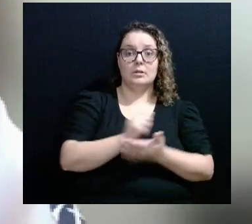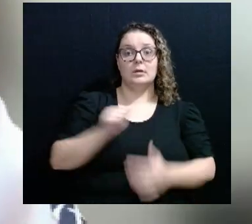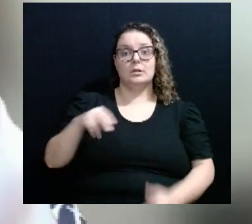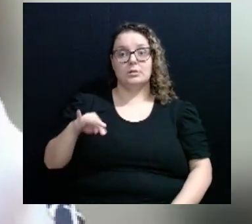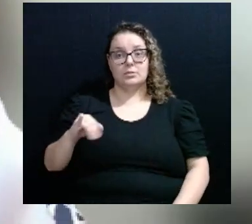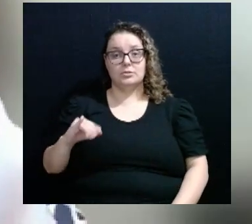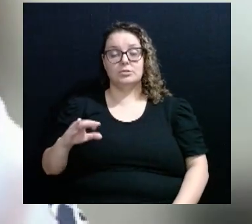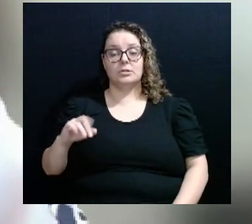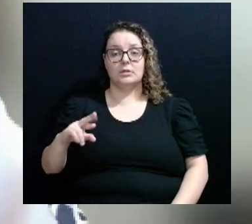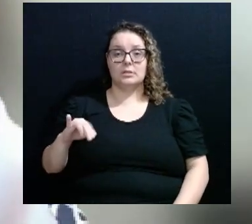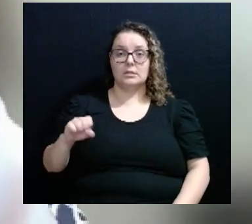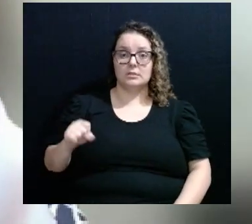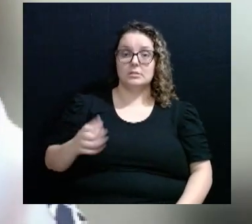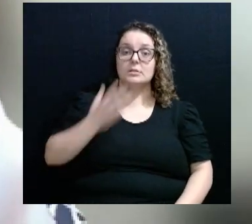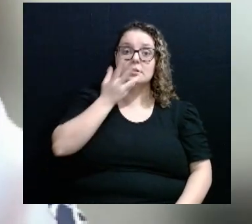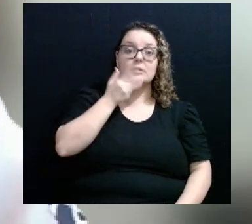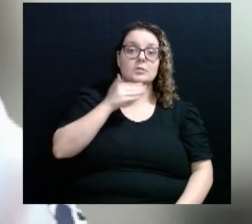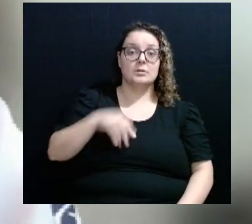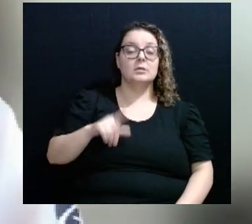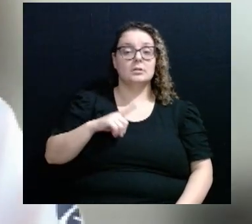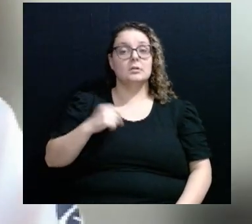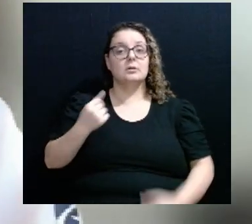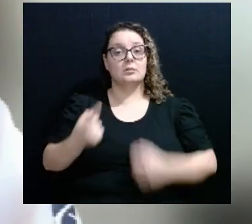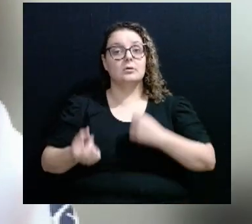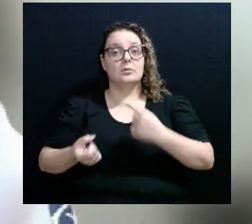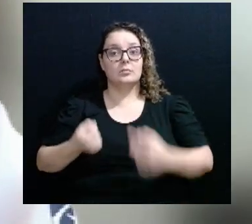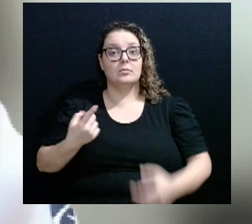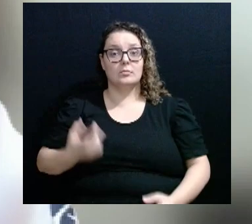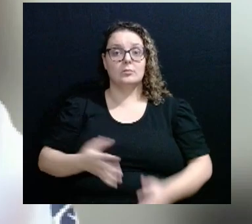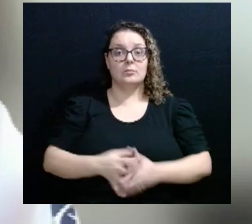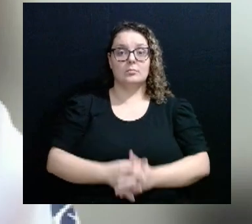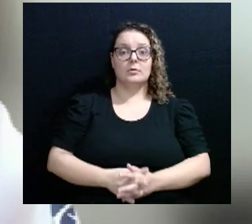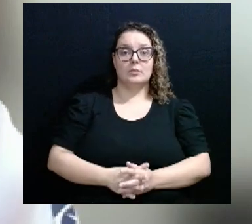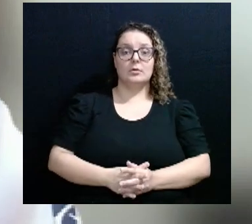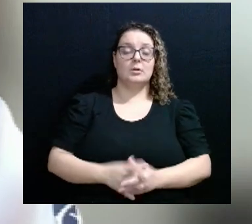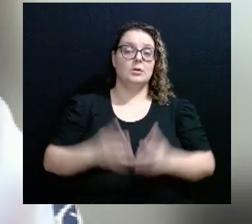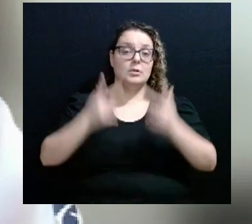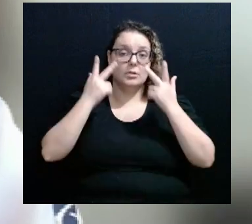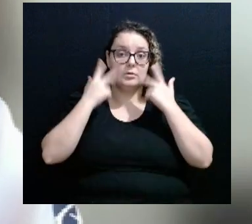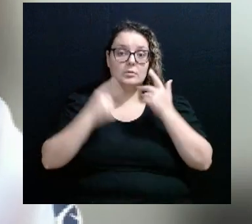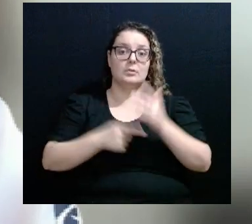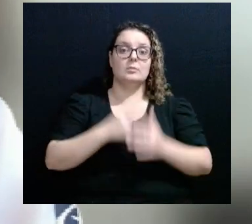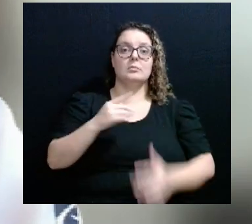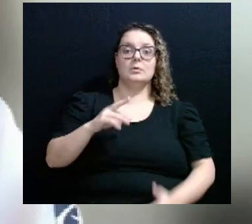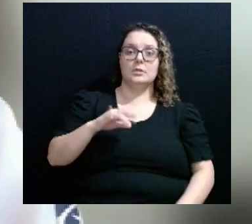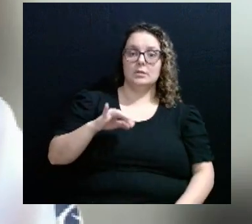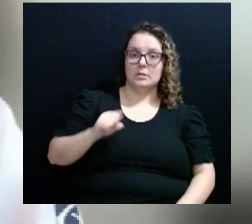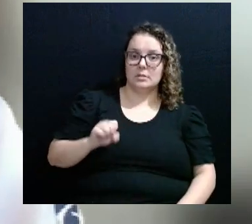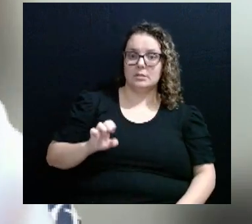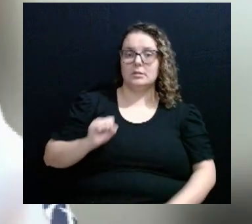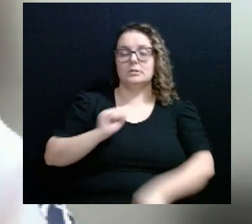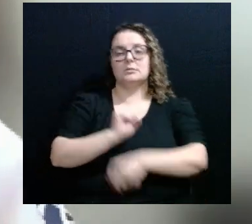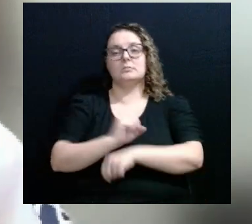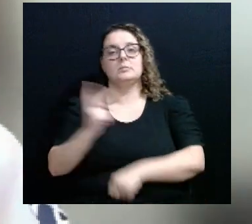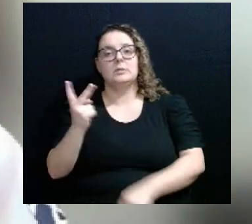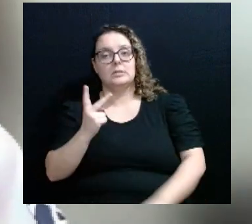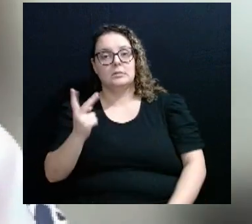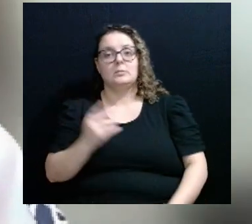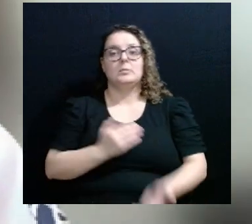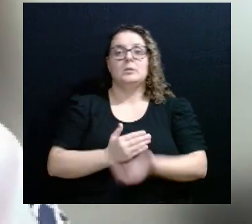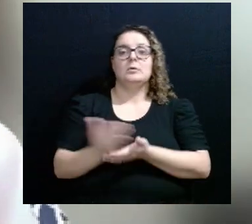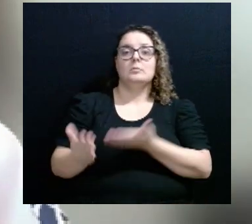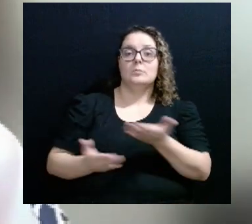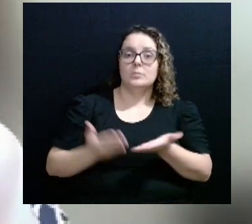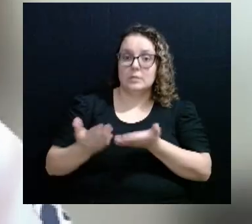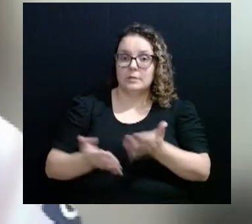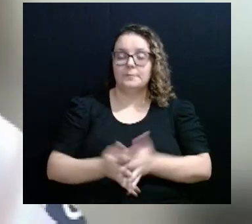fármacos anticrises, tá? Em crianças, tem algumas até que a gente geralmente tem a primeira crise, a gente espera a